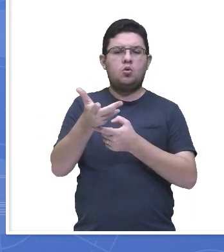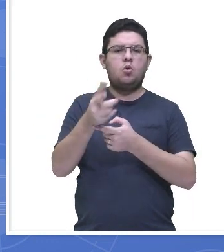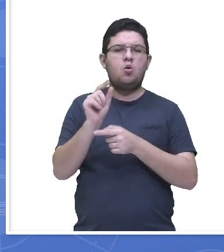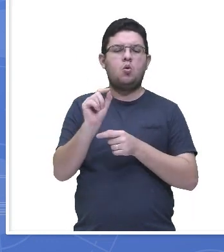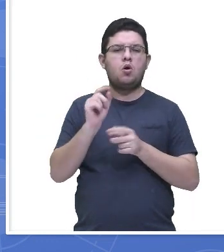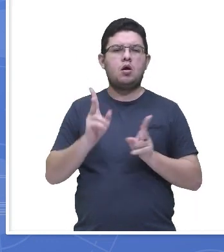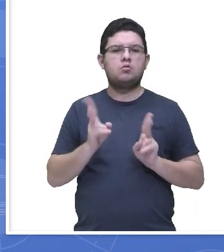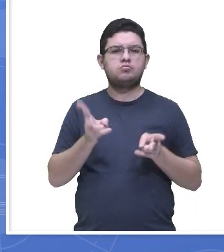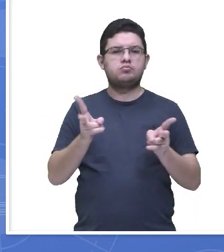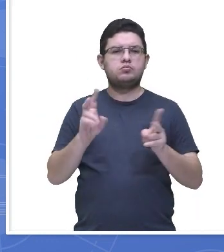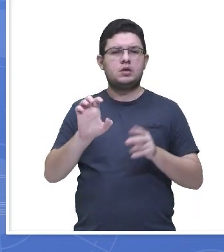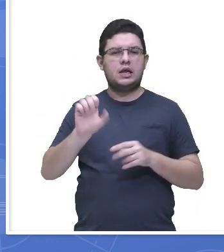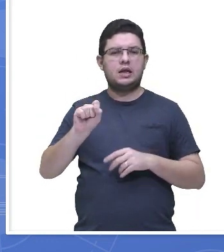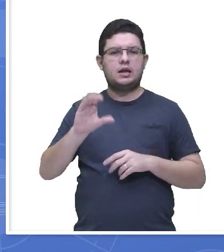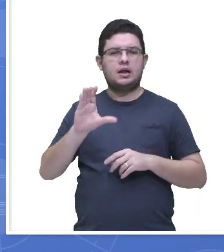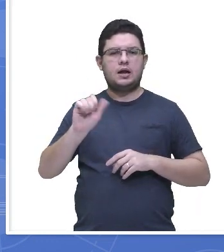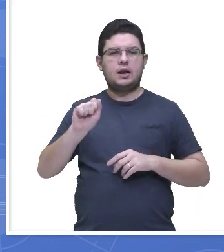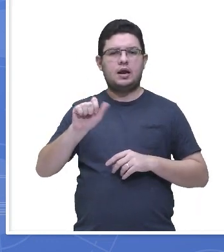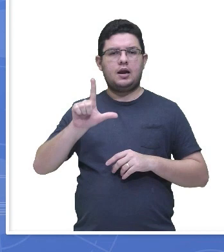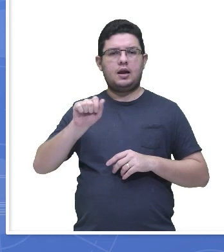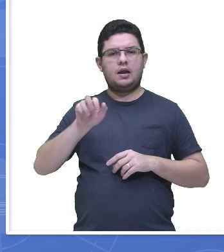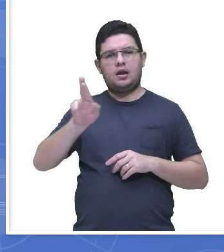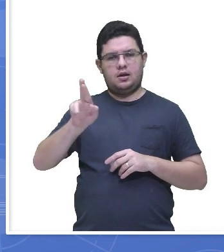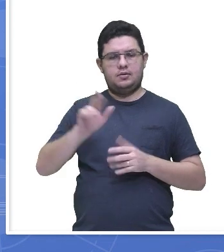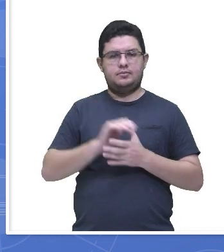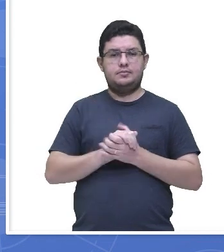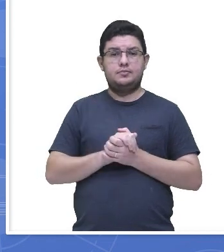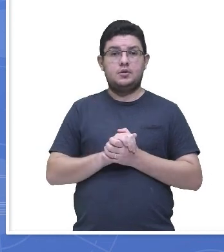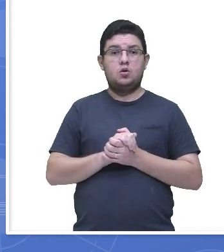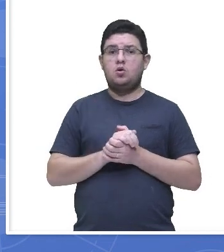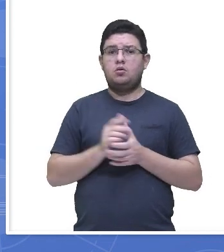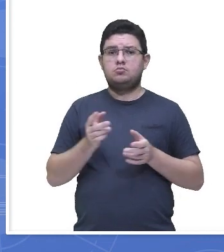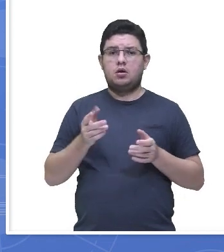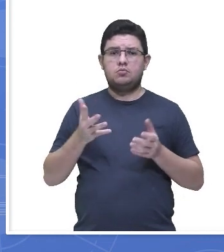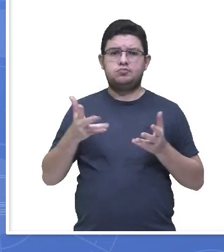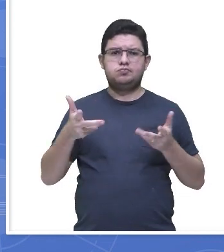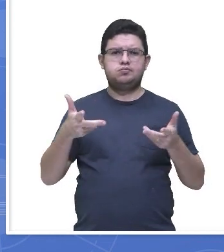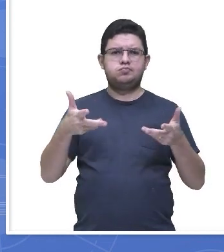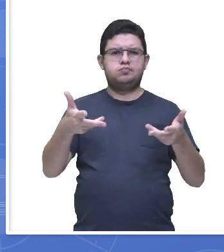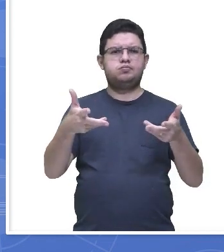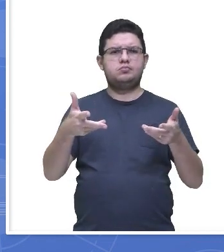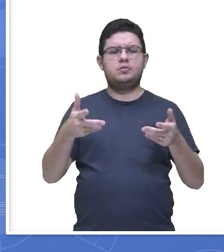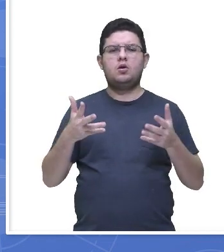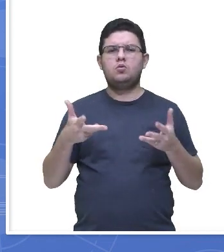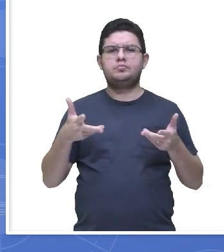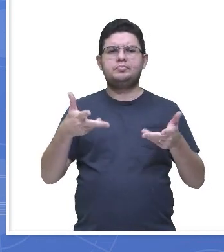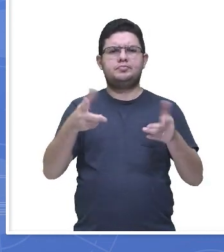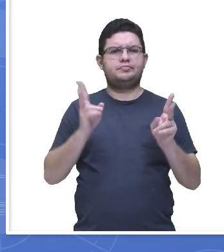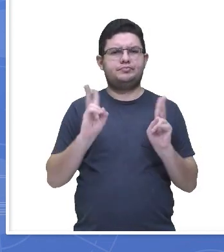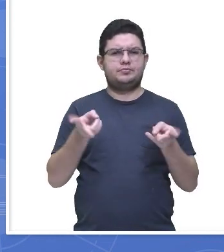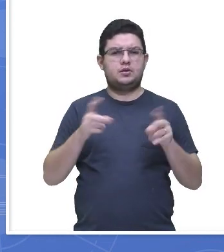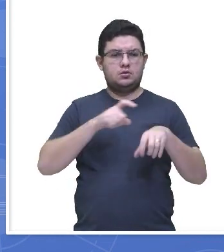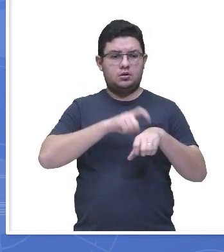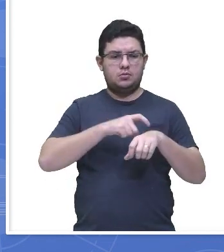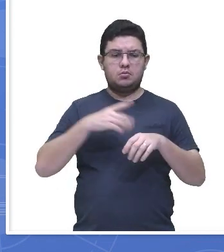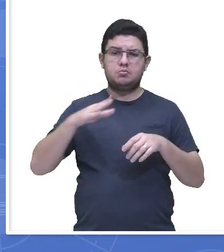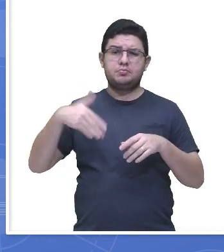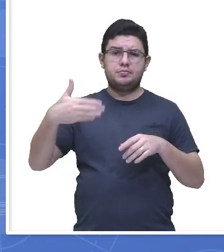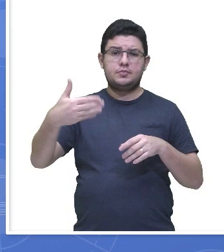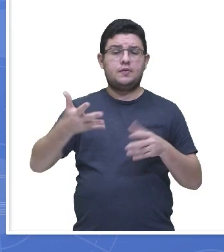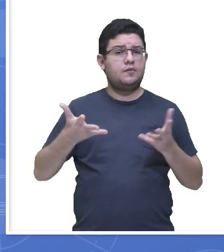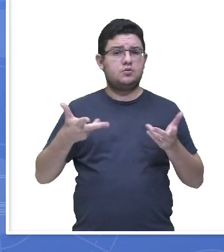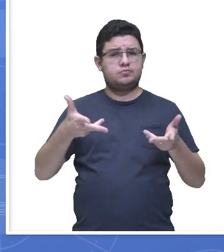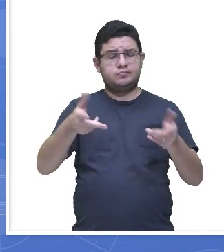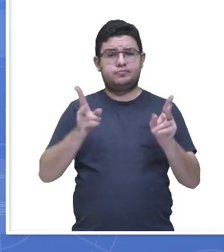constante. Ou seja, a velocidade ela não muda com o passar do tempo. E o móvel em MU, ele